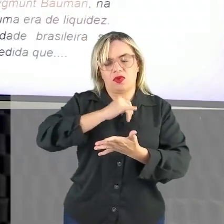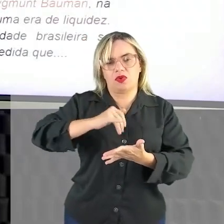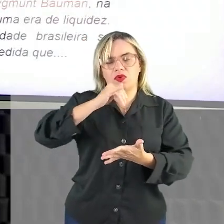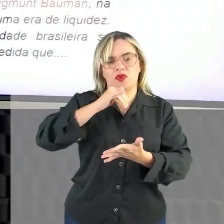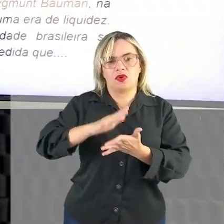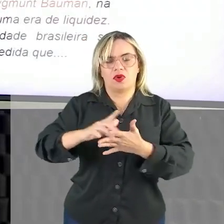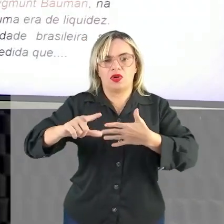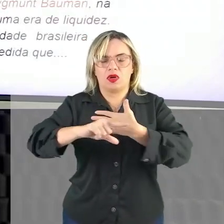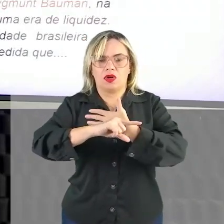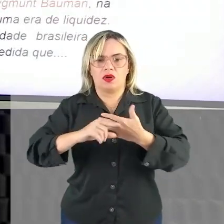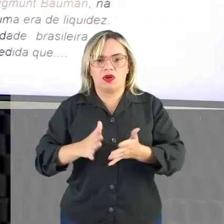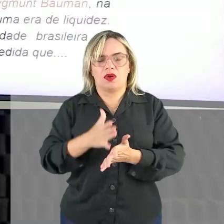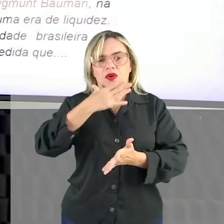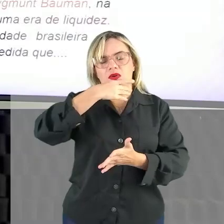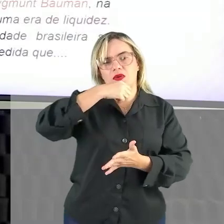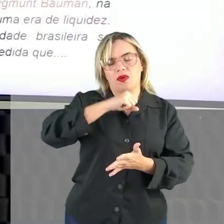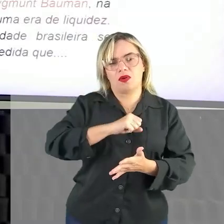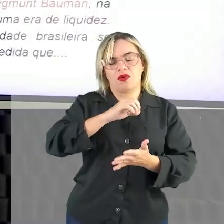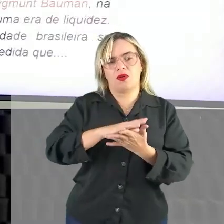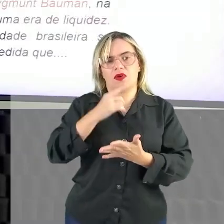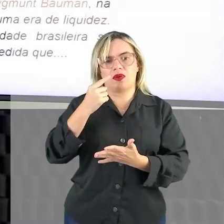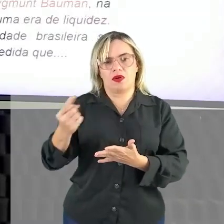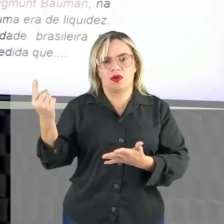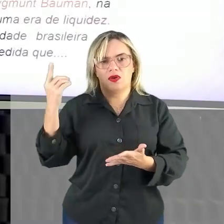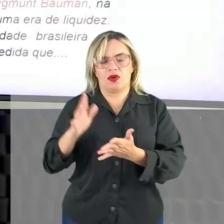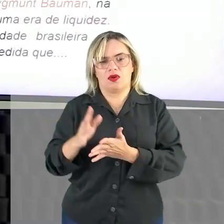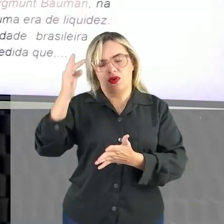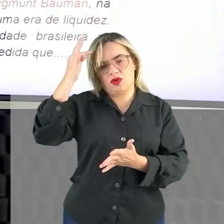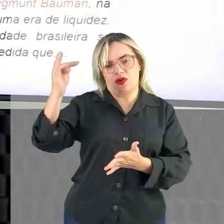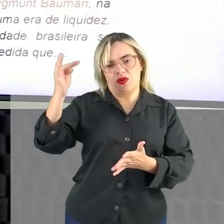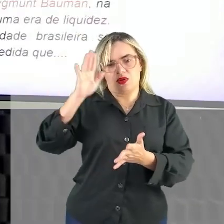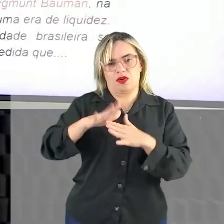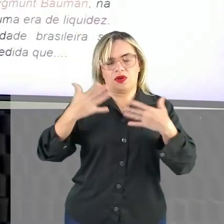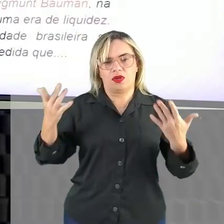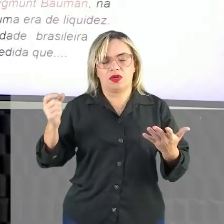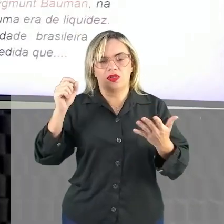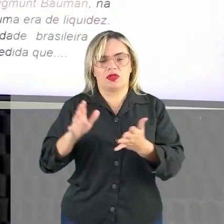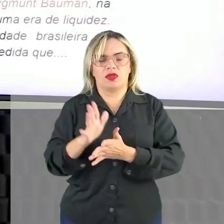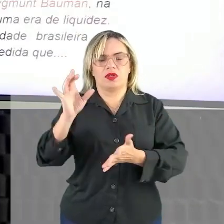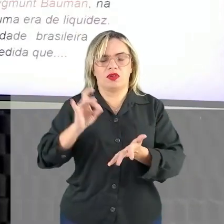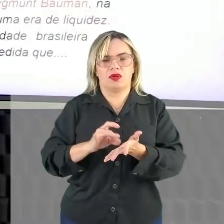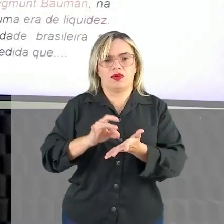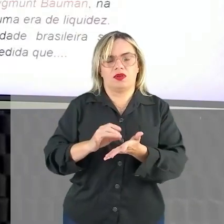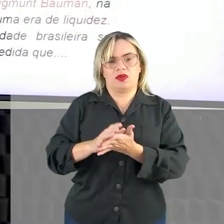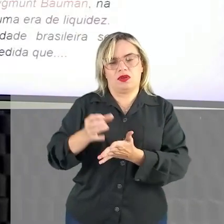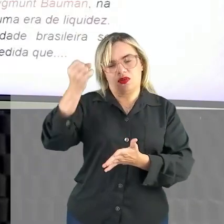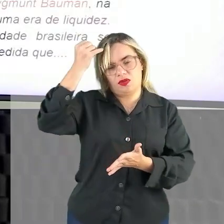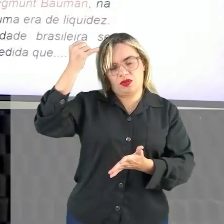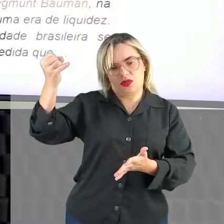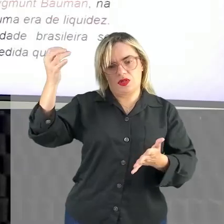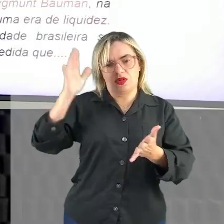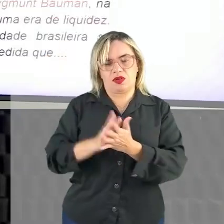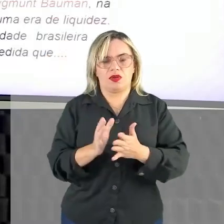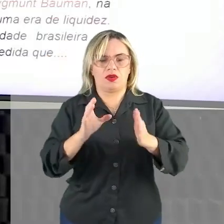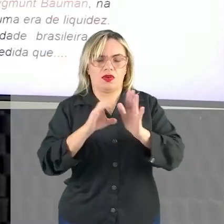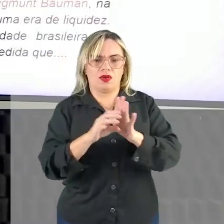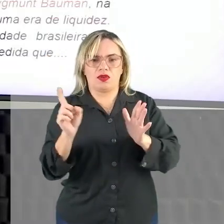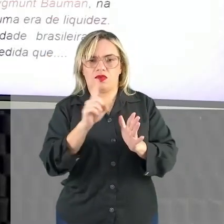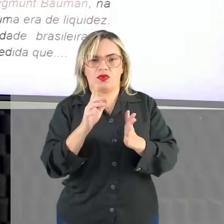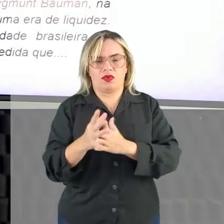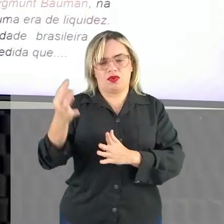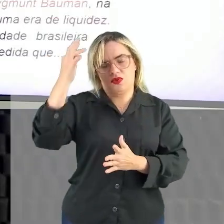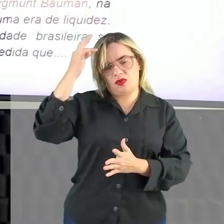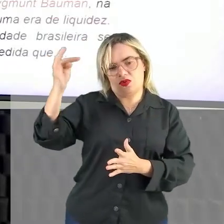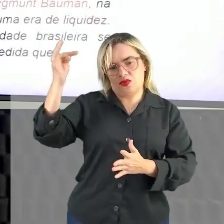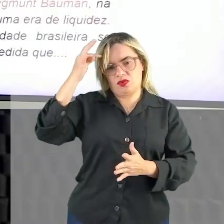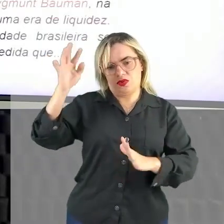autor Paulo Freire como um teórico. E, na verdade, às vezes foi uma ideia, foi um conceito, não foi uma teoria, né? Porque a teoria, ela